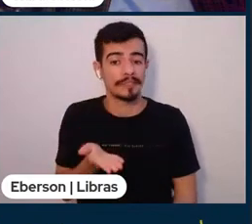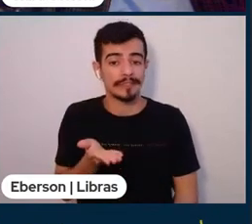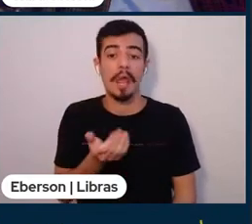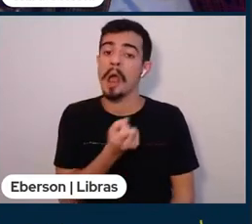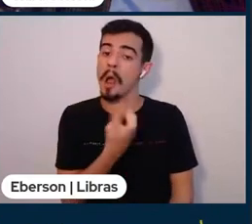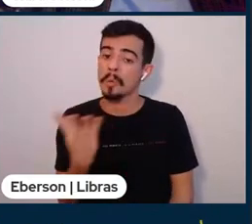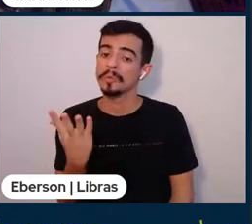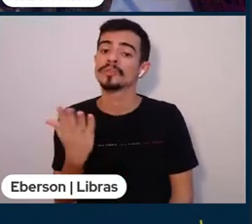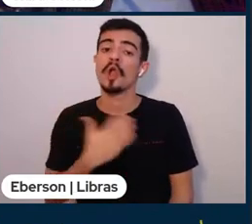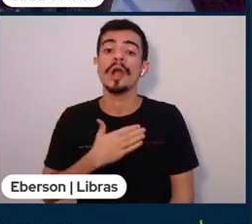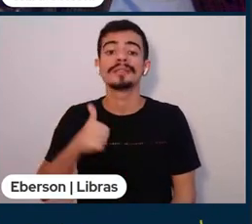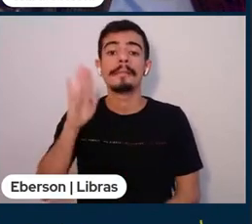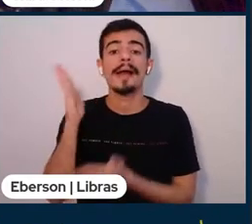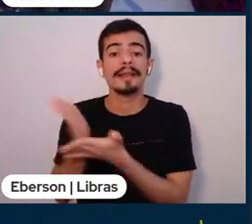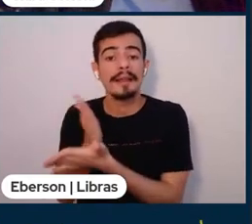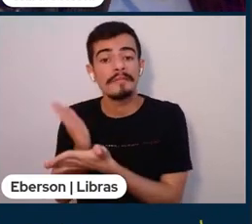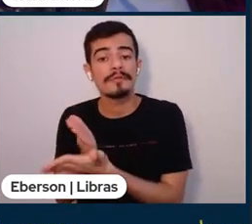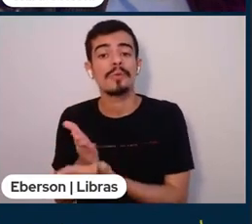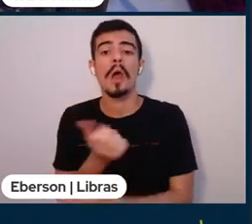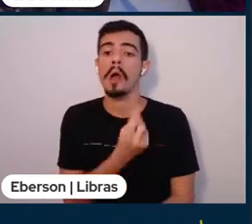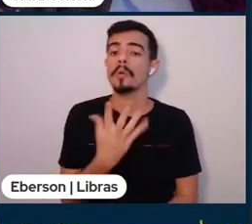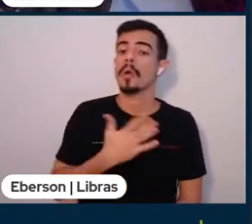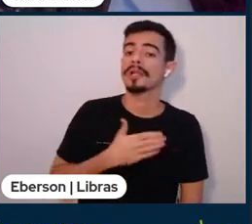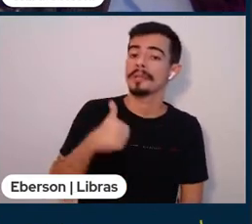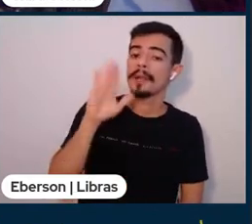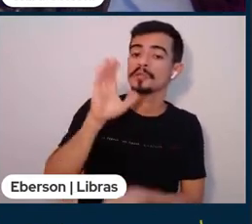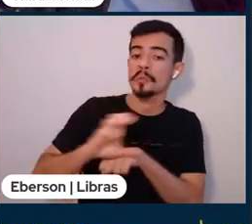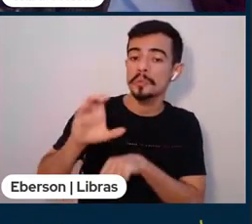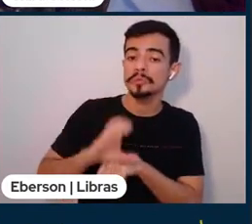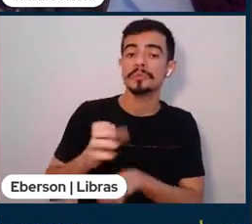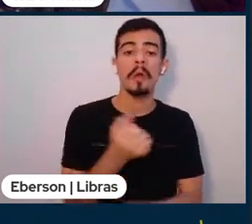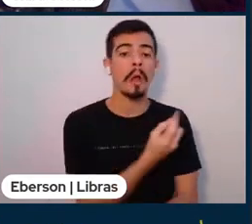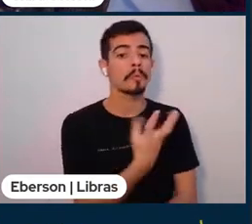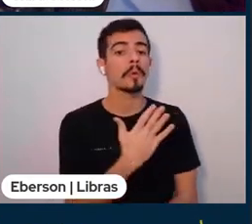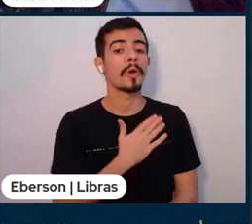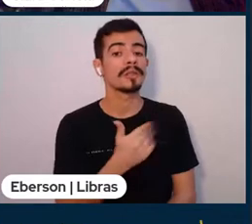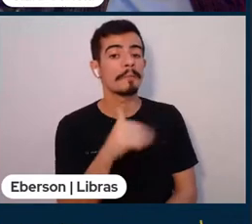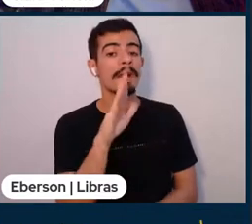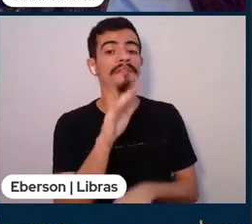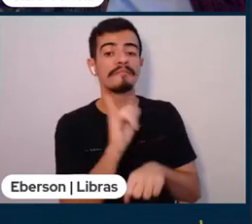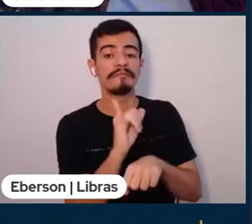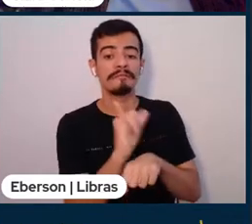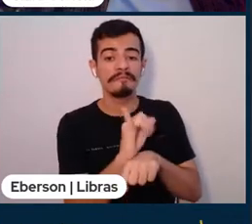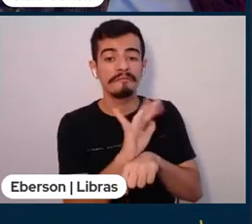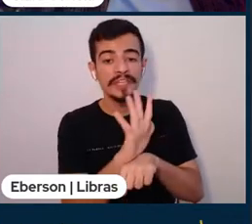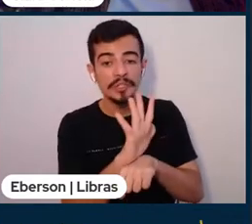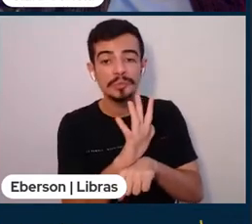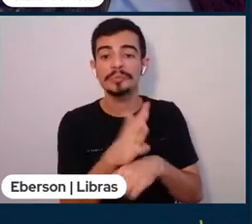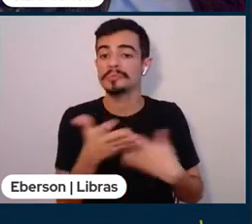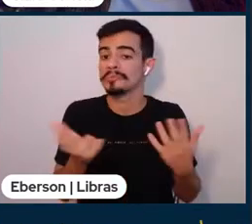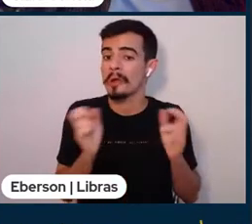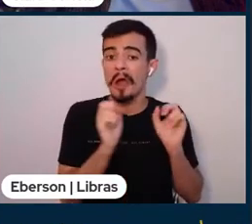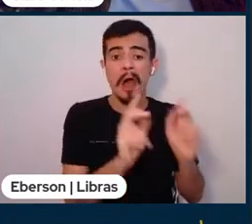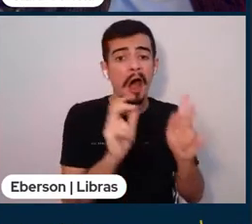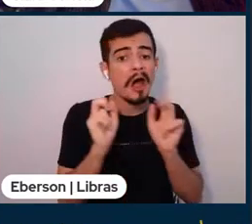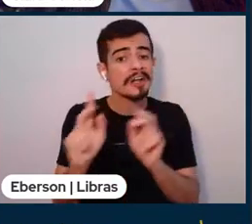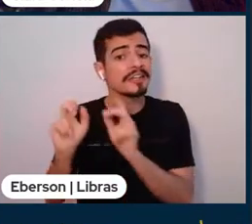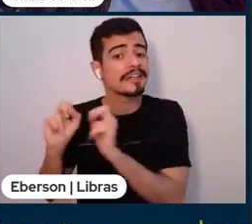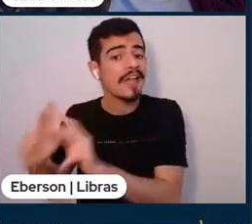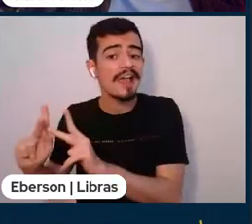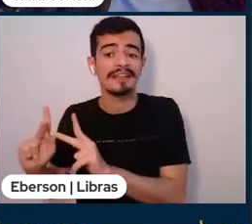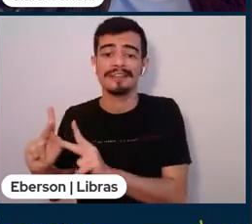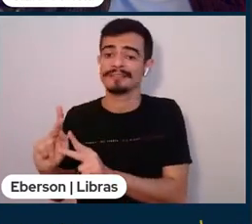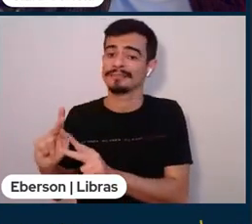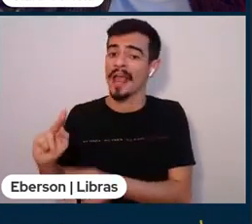tem gente que prefere cursos, tem gente que prefere vídeos. E tá tudo bem, sabe? As três formas estão corretas. É mais